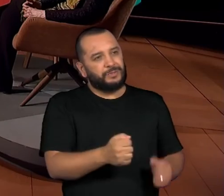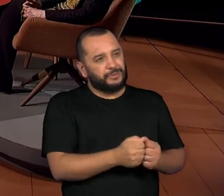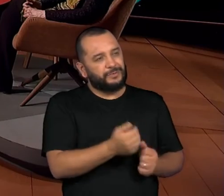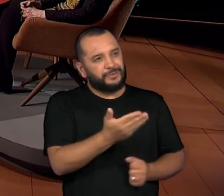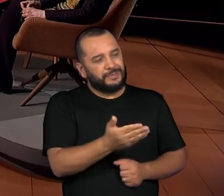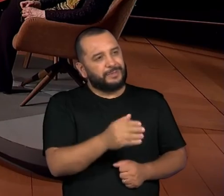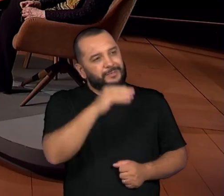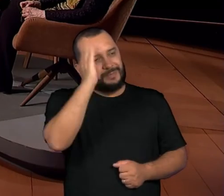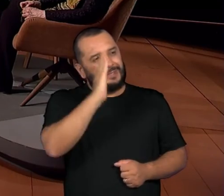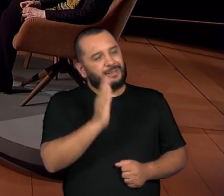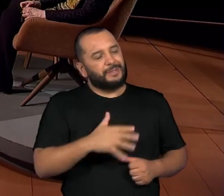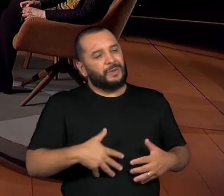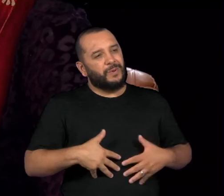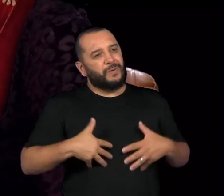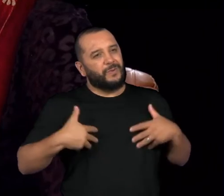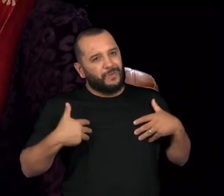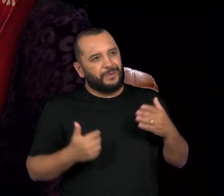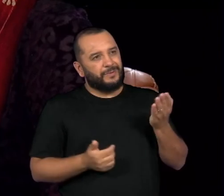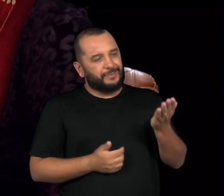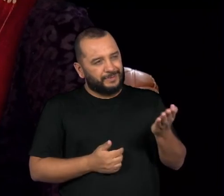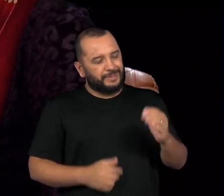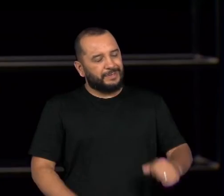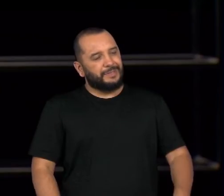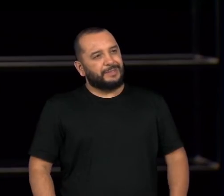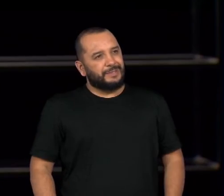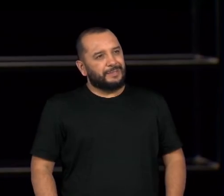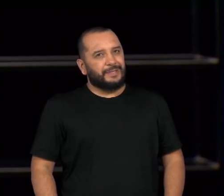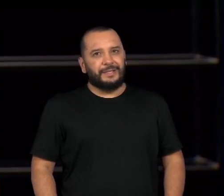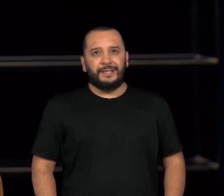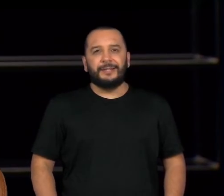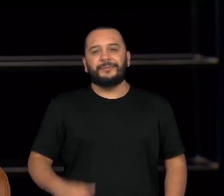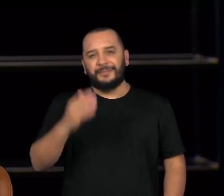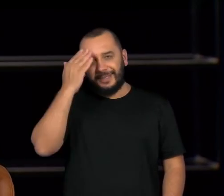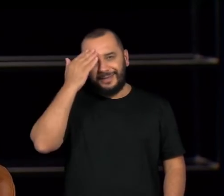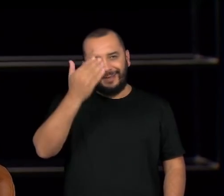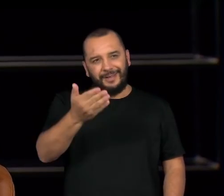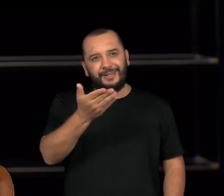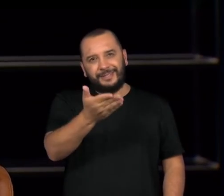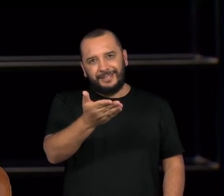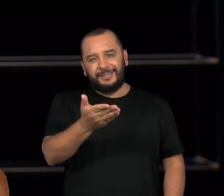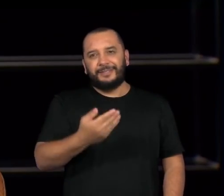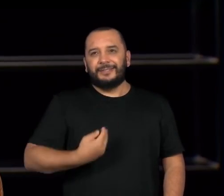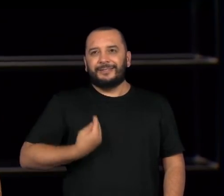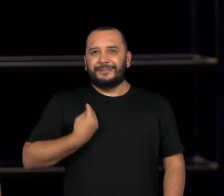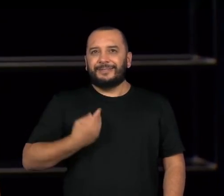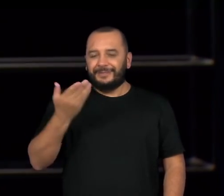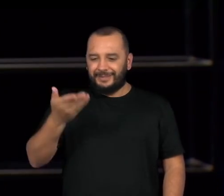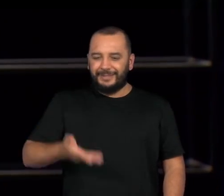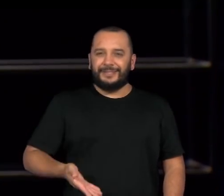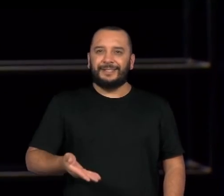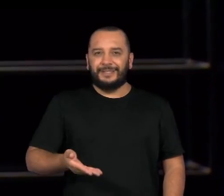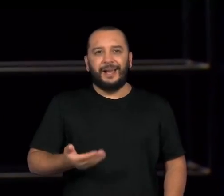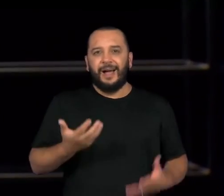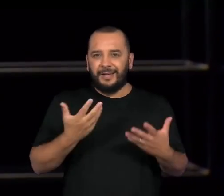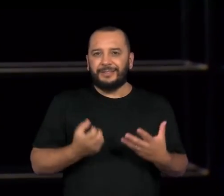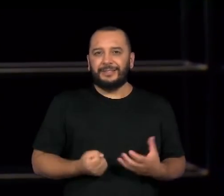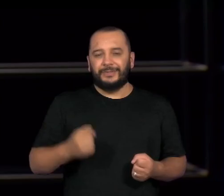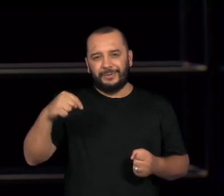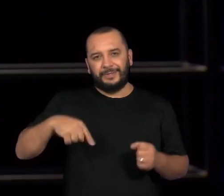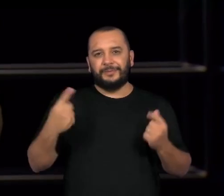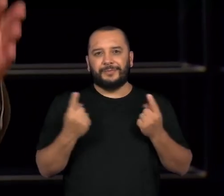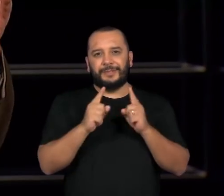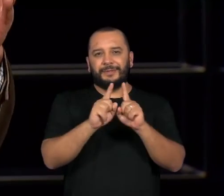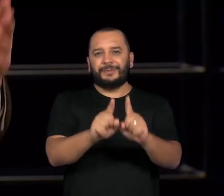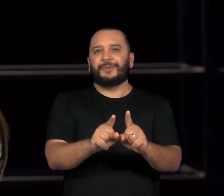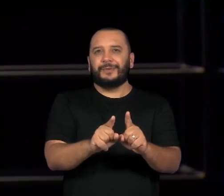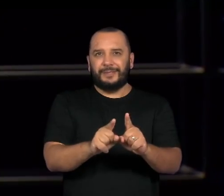Brasil tem que se orgulhar de uma atriz como você. Muito obrigado, Esther. Obrigado mesmo por ter se disposto a vir aqui ao Persona,